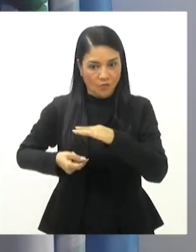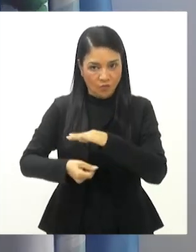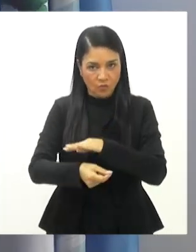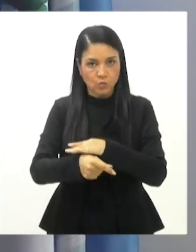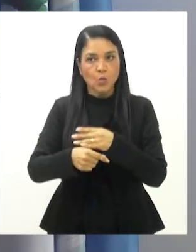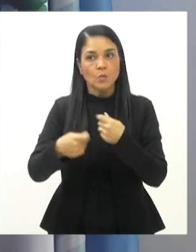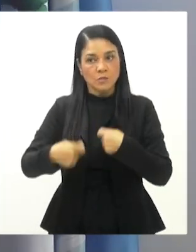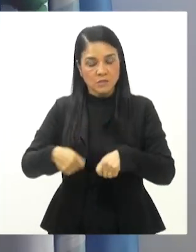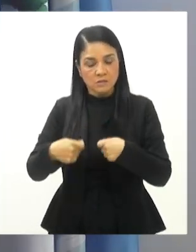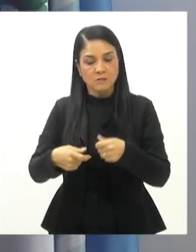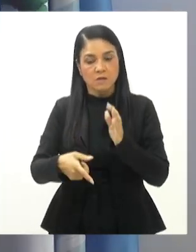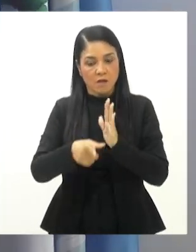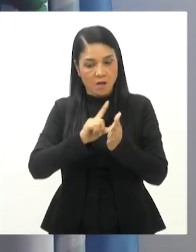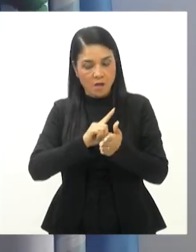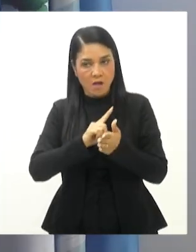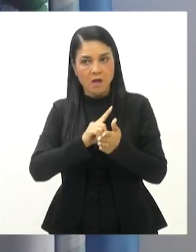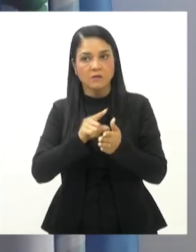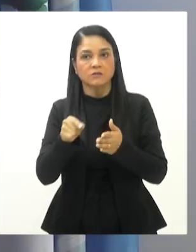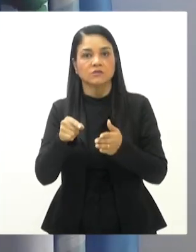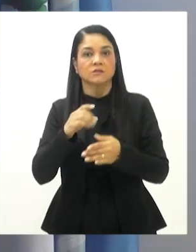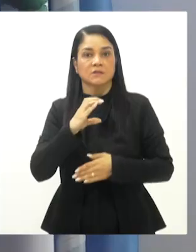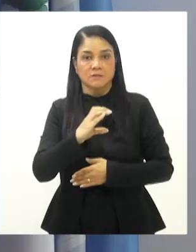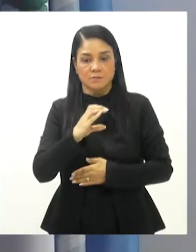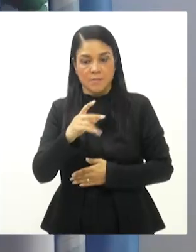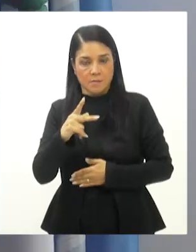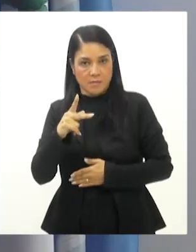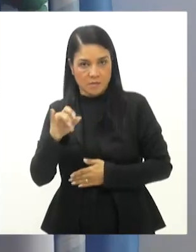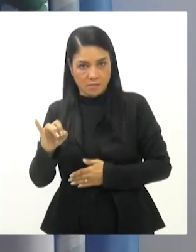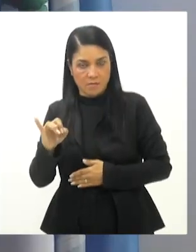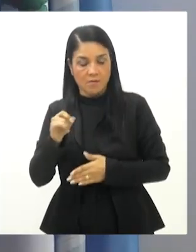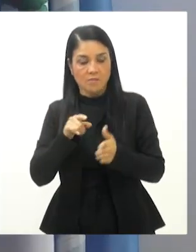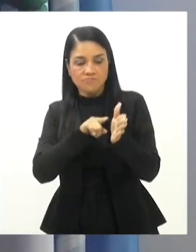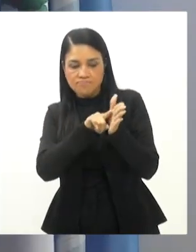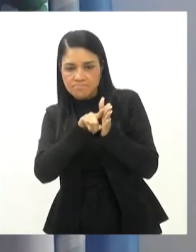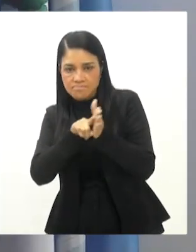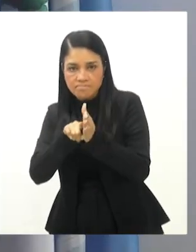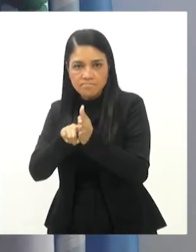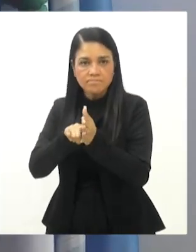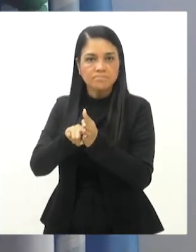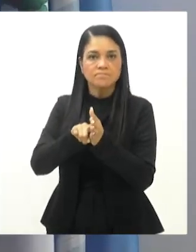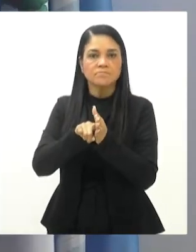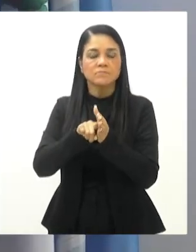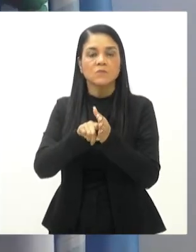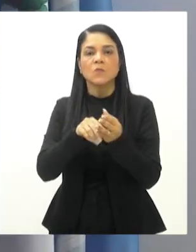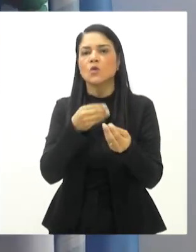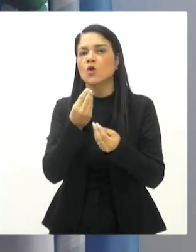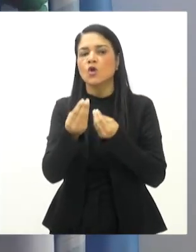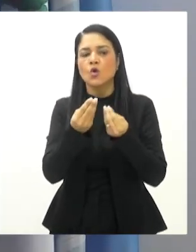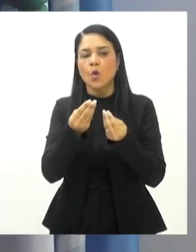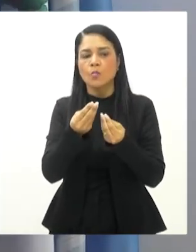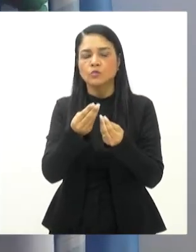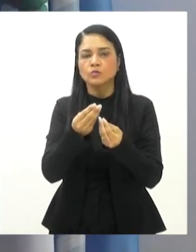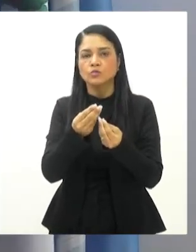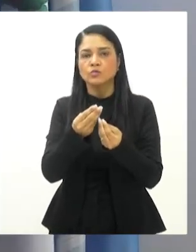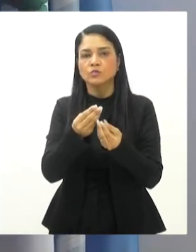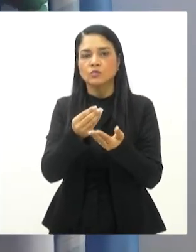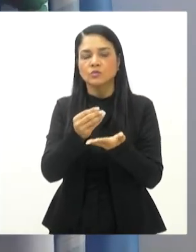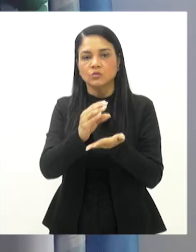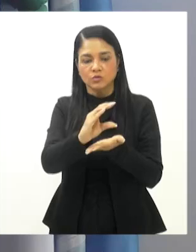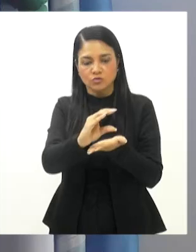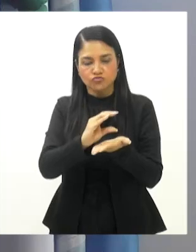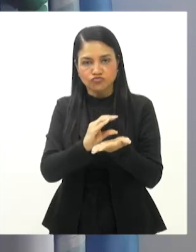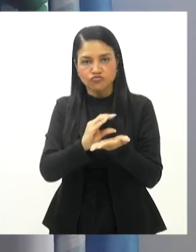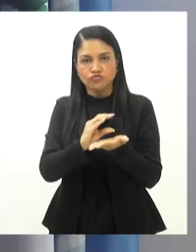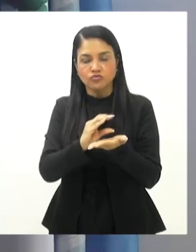gente tem que se debruçar no âmbito dessa CPI a apuração de a quantas anda os recursos